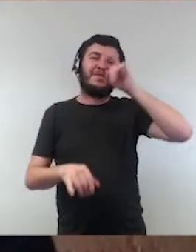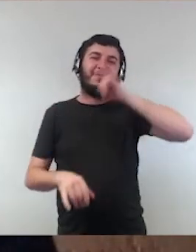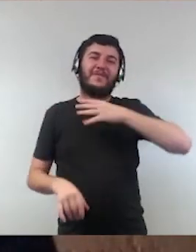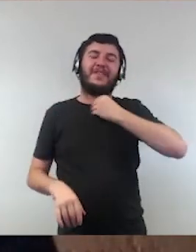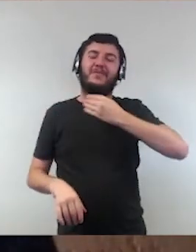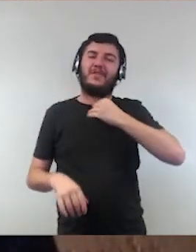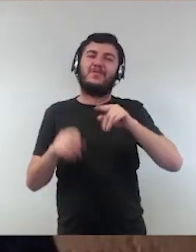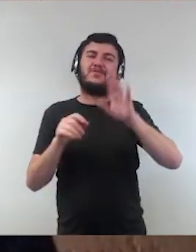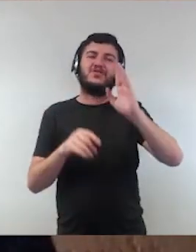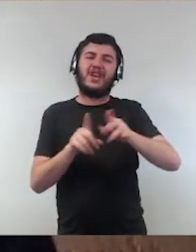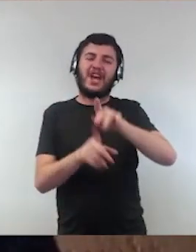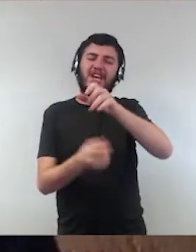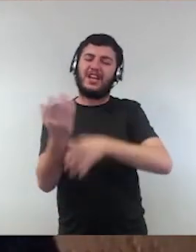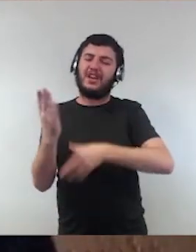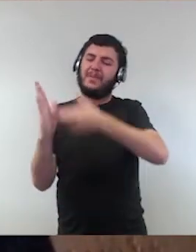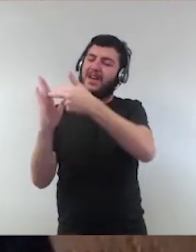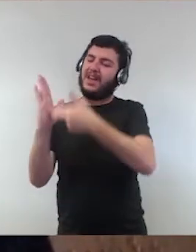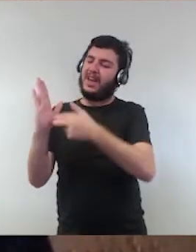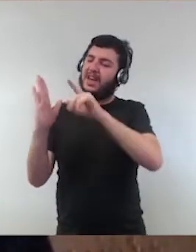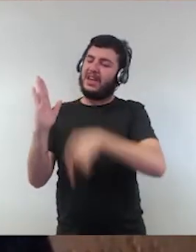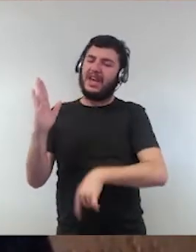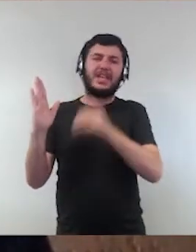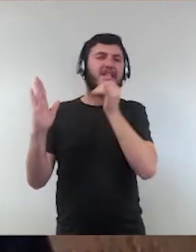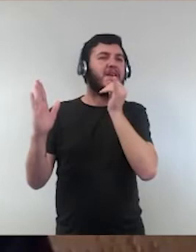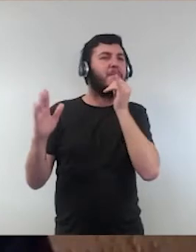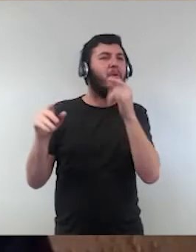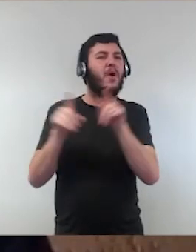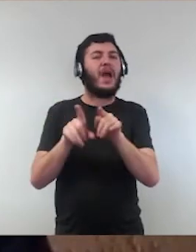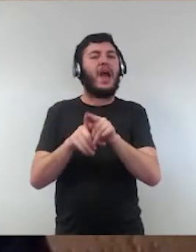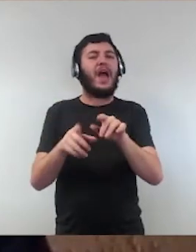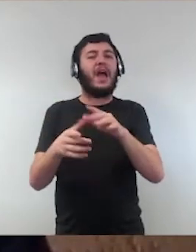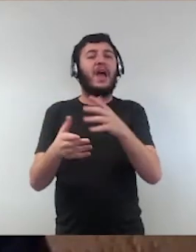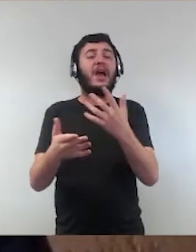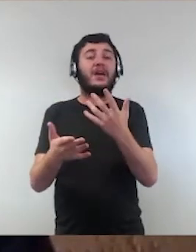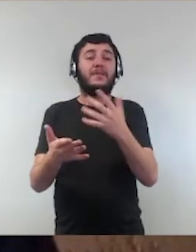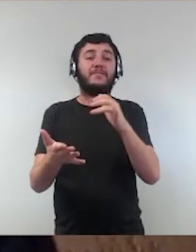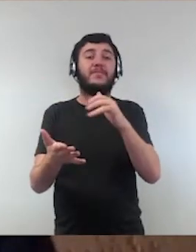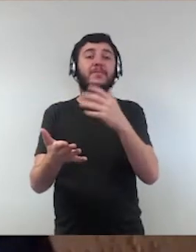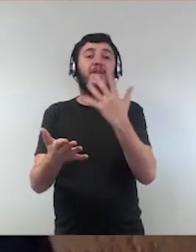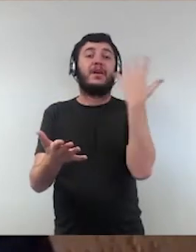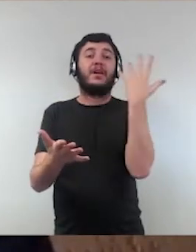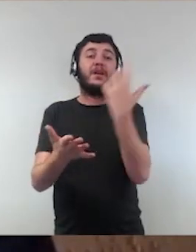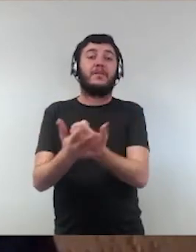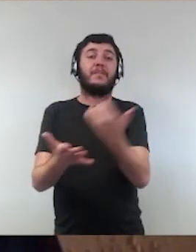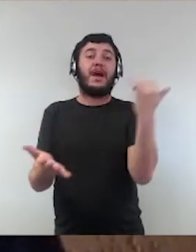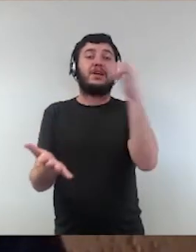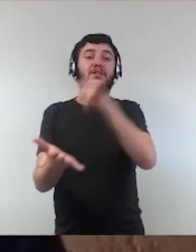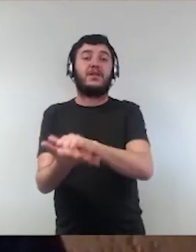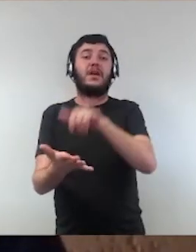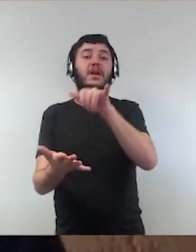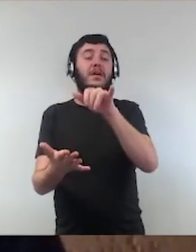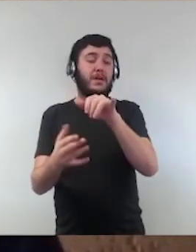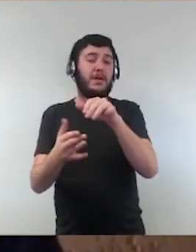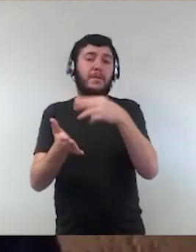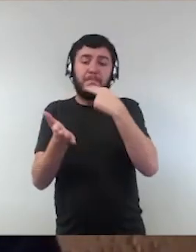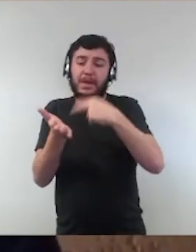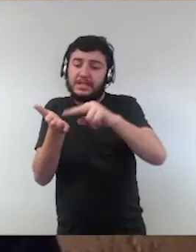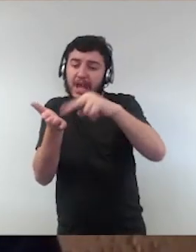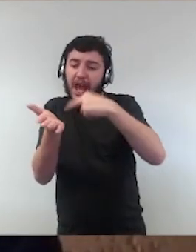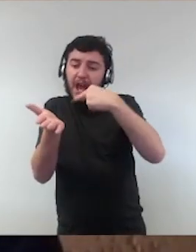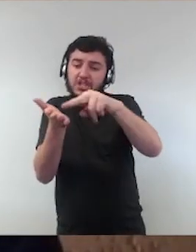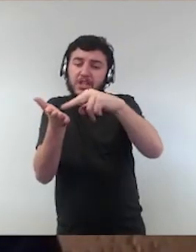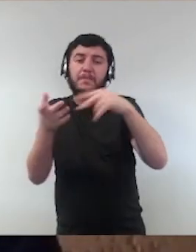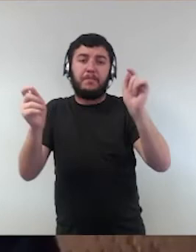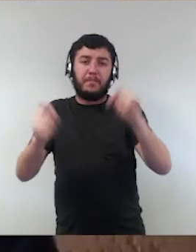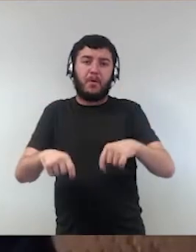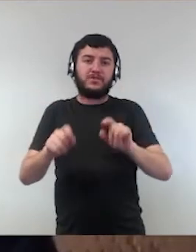regra segundo as quais, para aplicativos de mensagens, deva ser registrado um conjunto